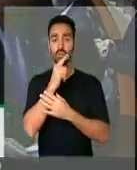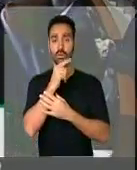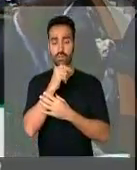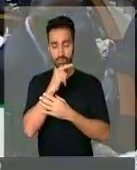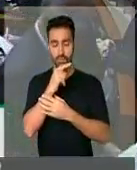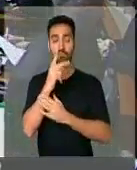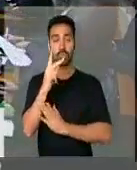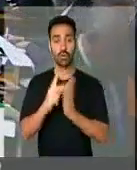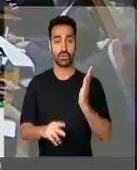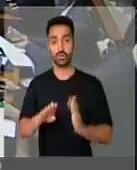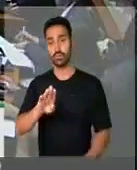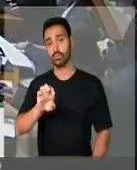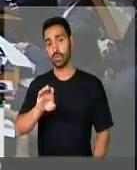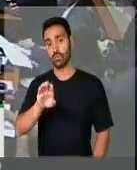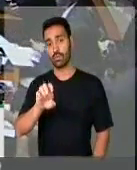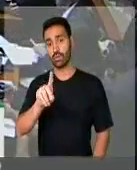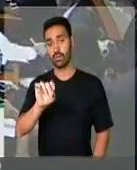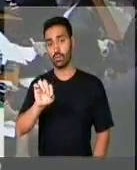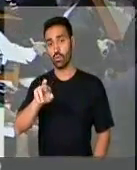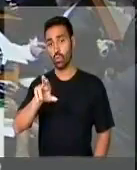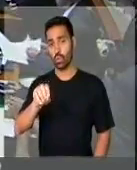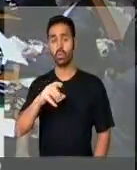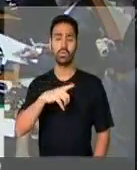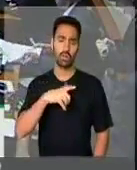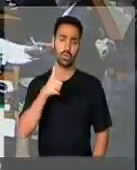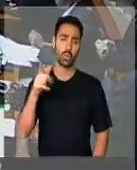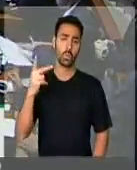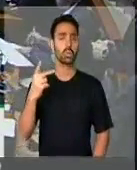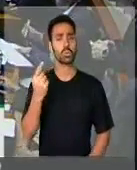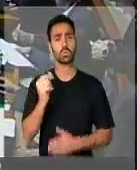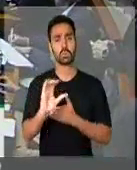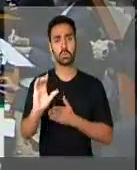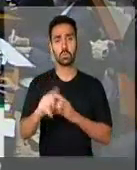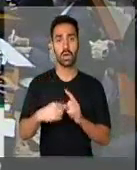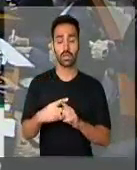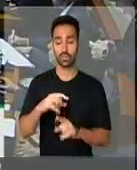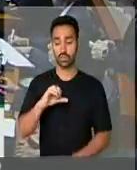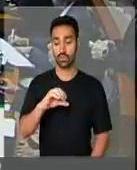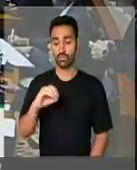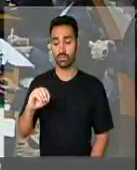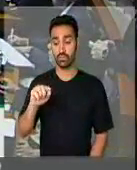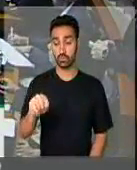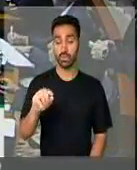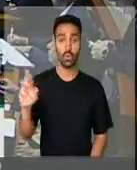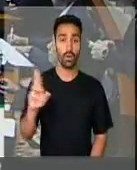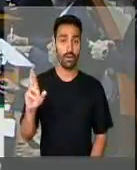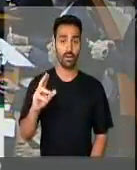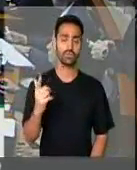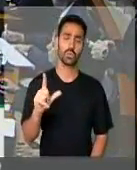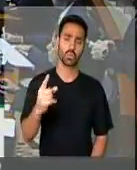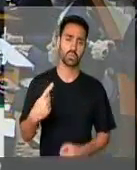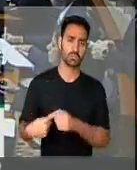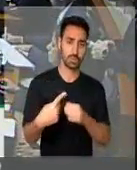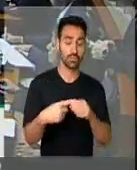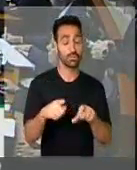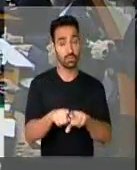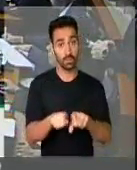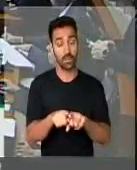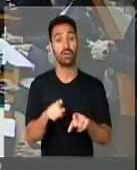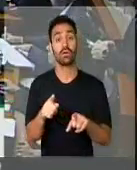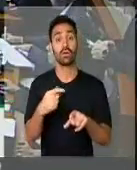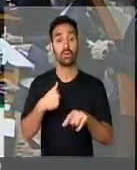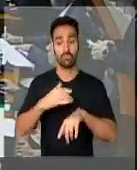Bebedouro. Tem também outros investimentos, mais R$ 900 mil para outras comunidades. Tem também uma